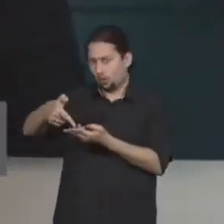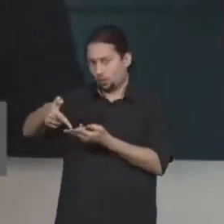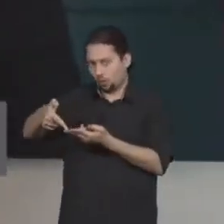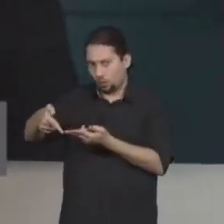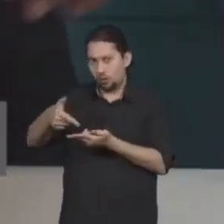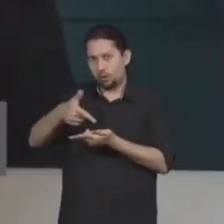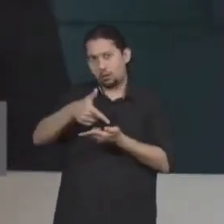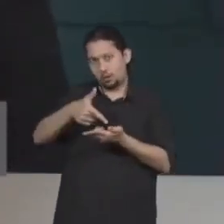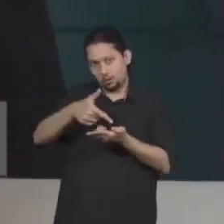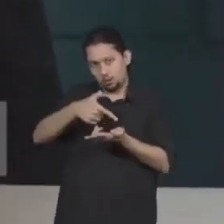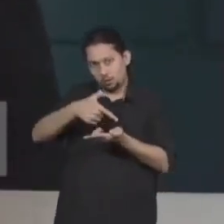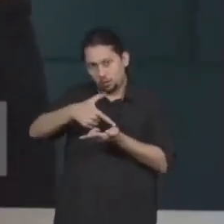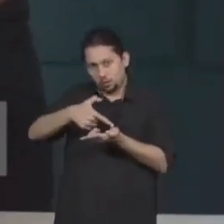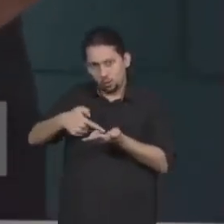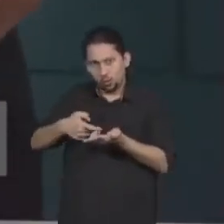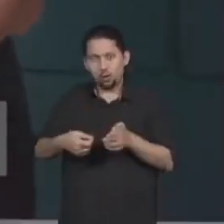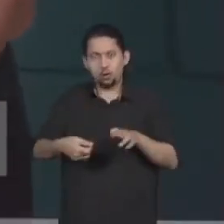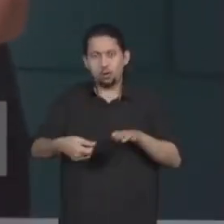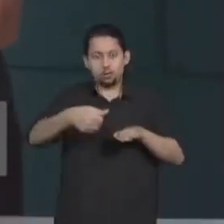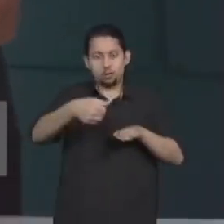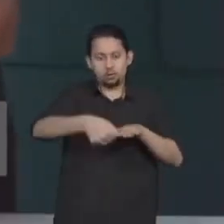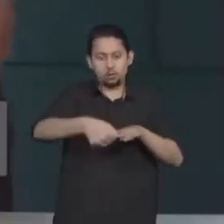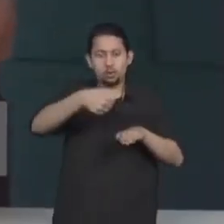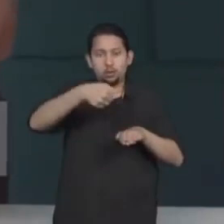Colo aqui.